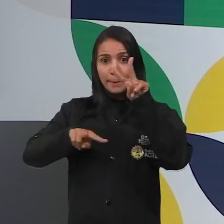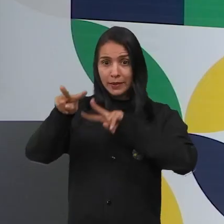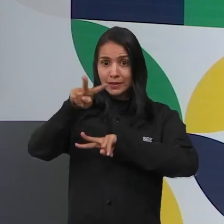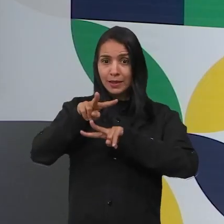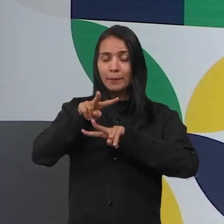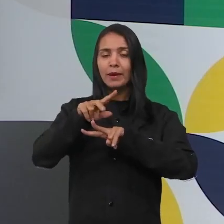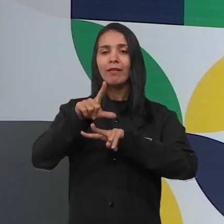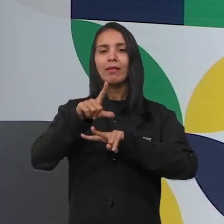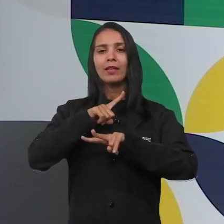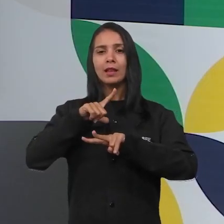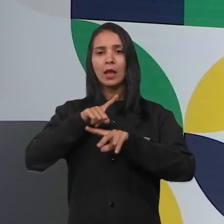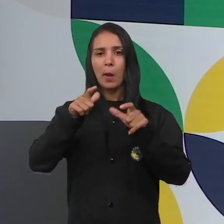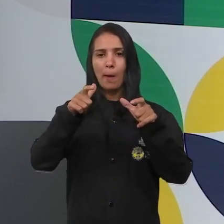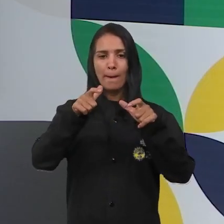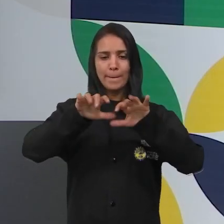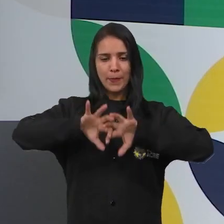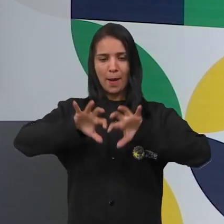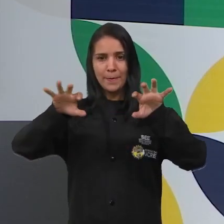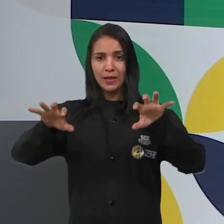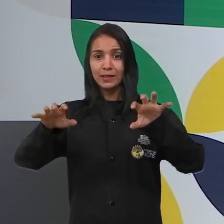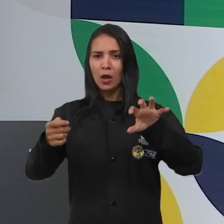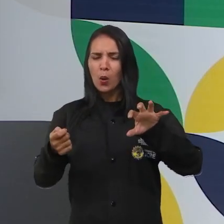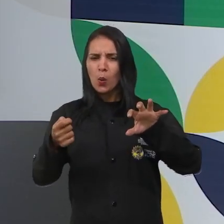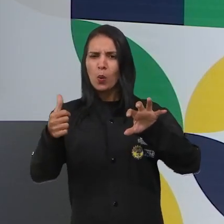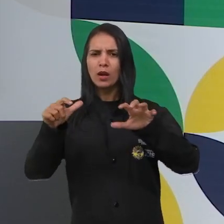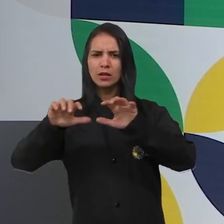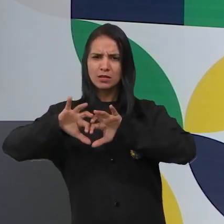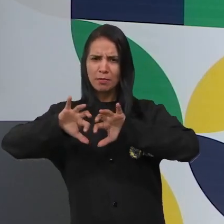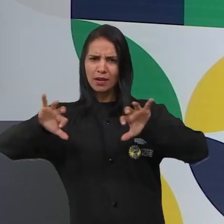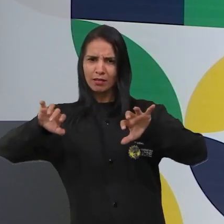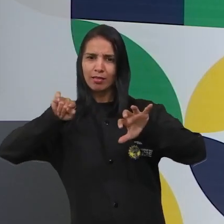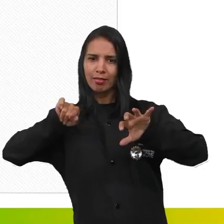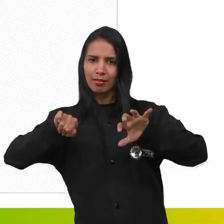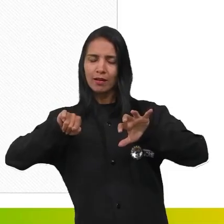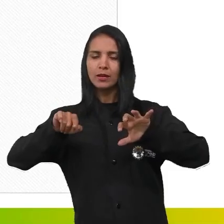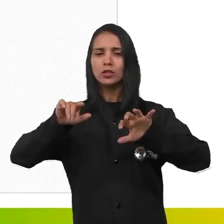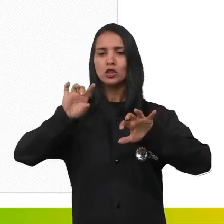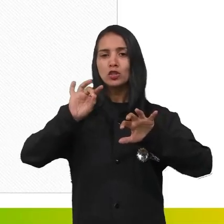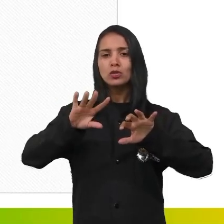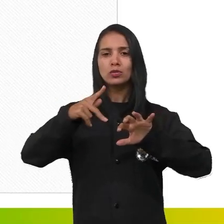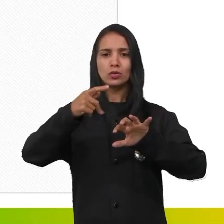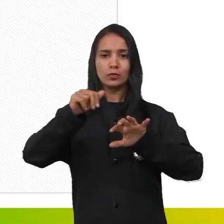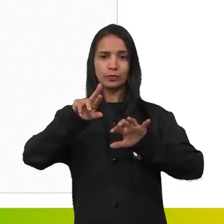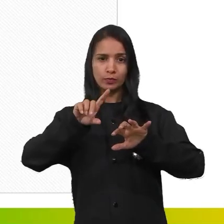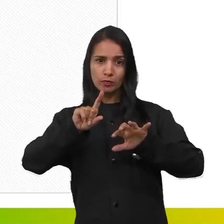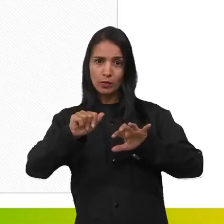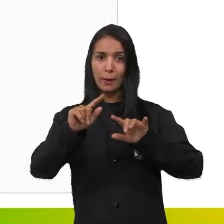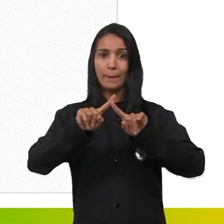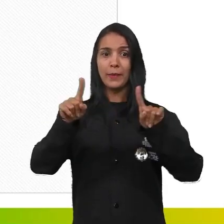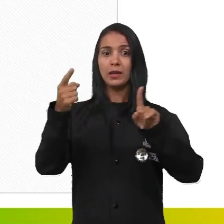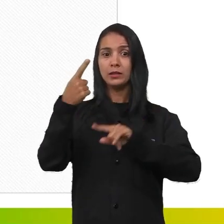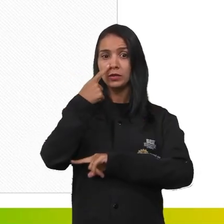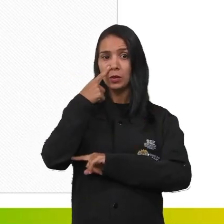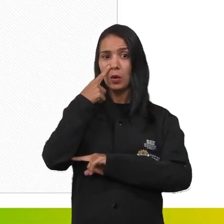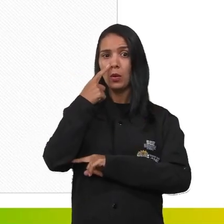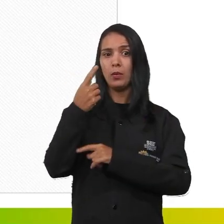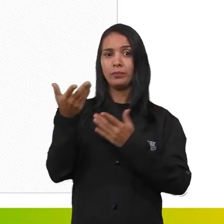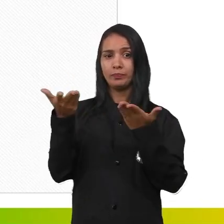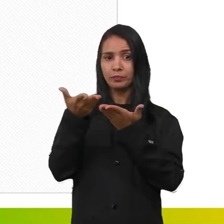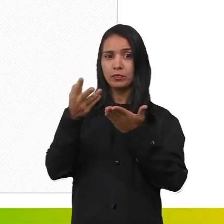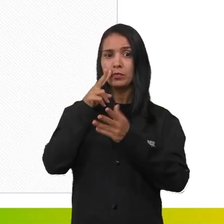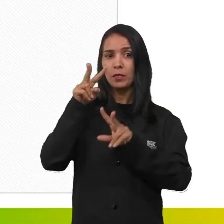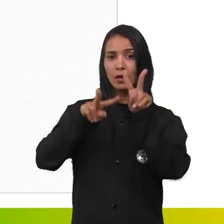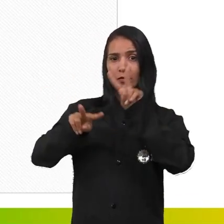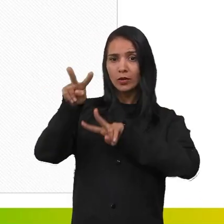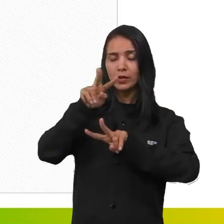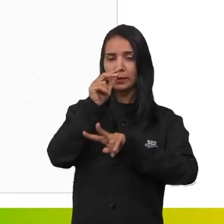população brasileira se autodeclarou parda. Mas a gente vai seguir aqui observando os dados, né, das